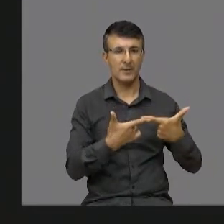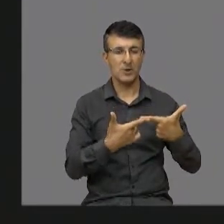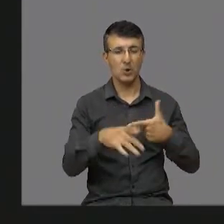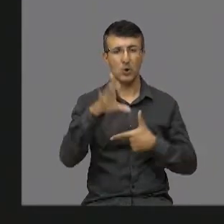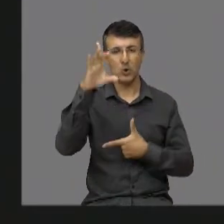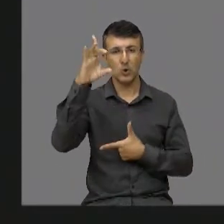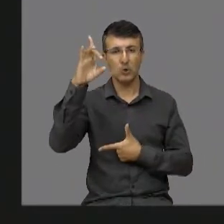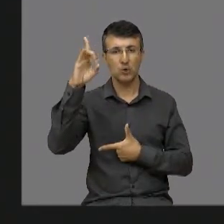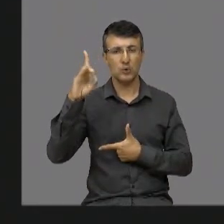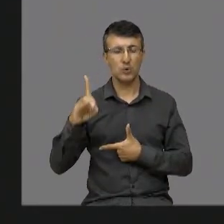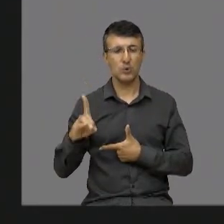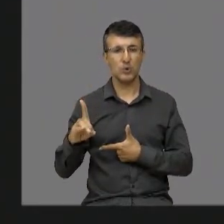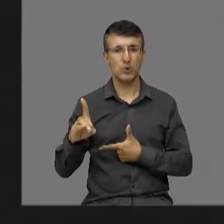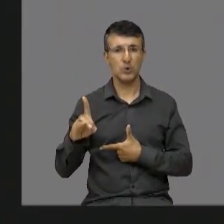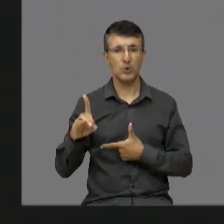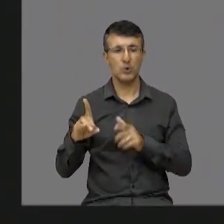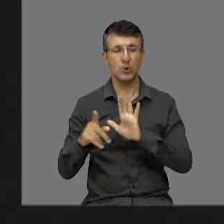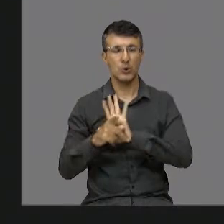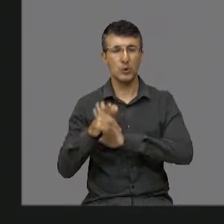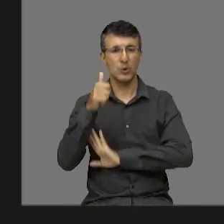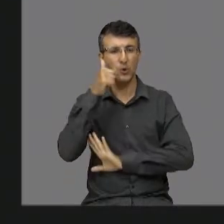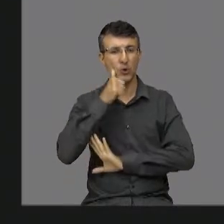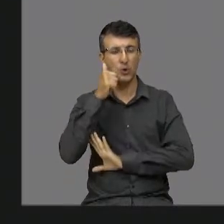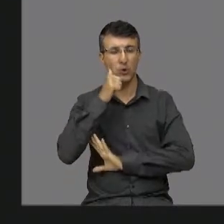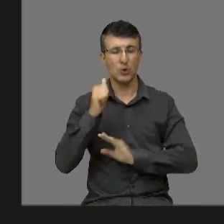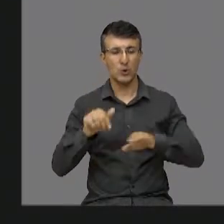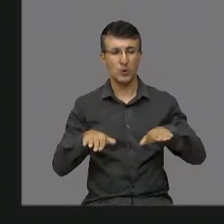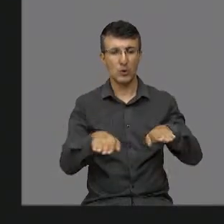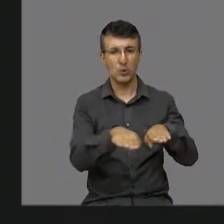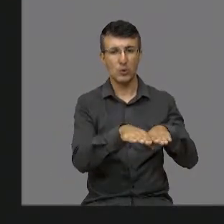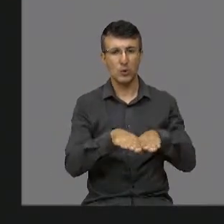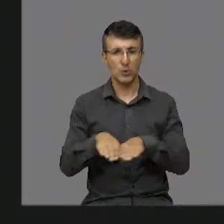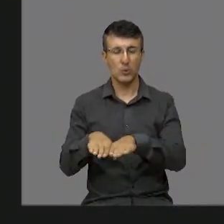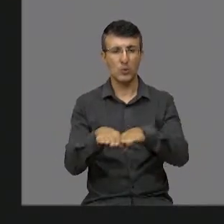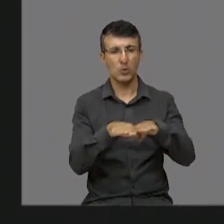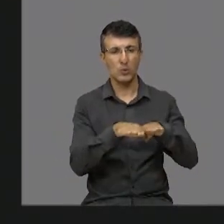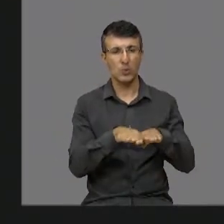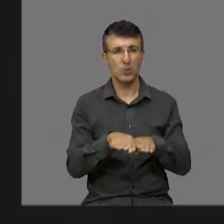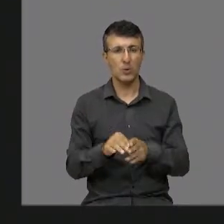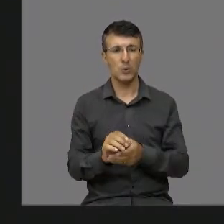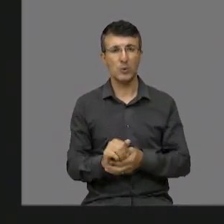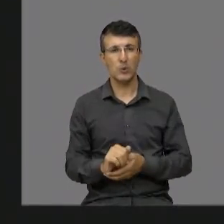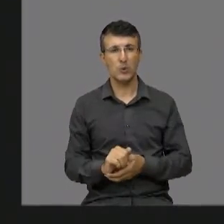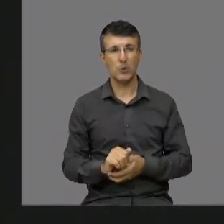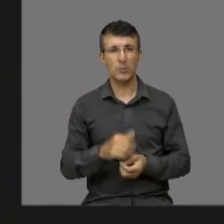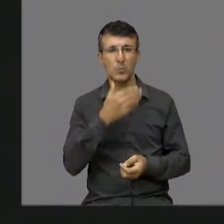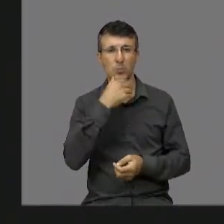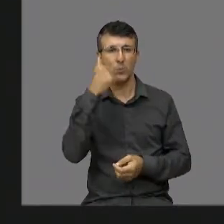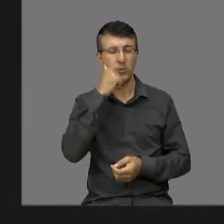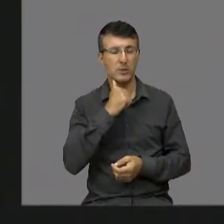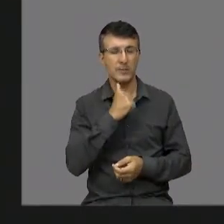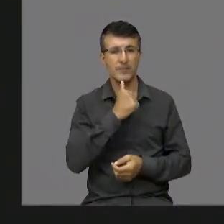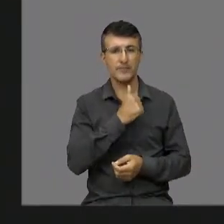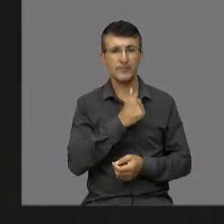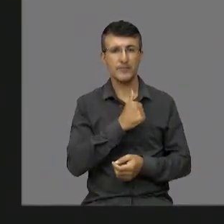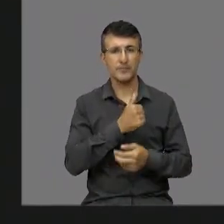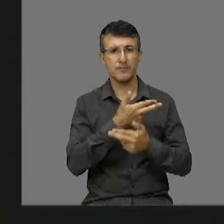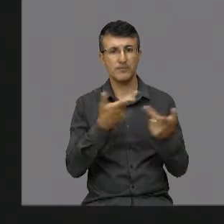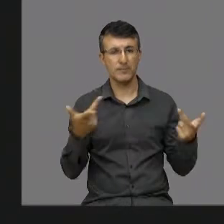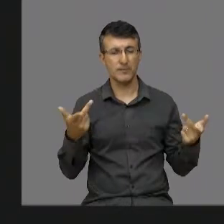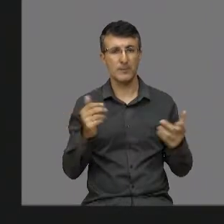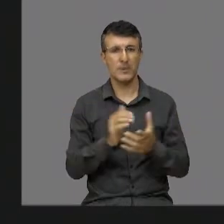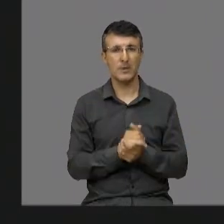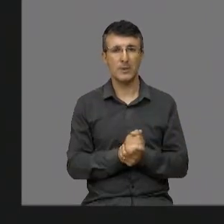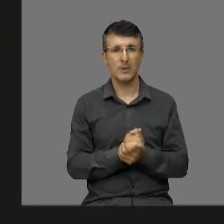efetivação do princípio da igualdade de gênero, com especial enfoque em políticas públicas que combatam